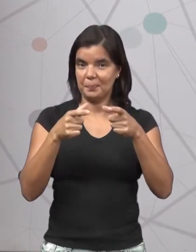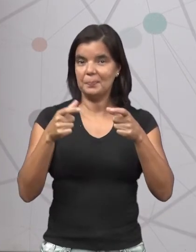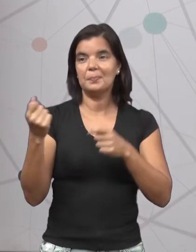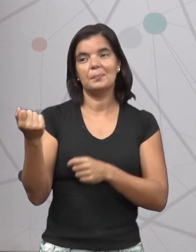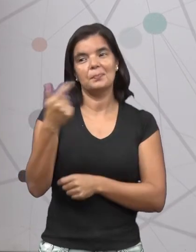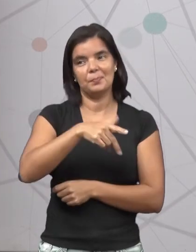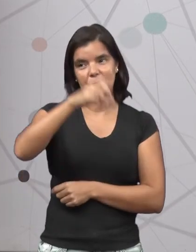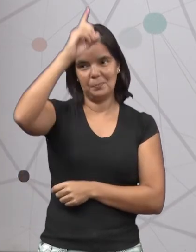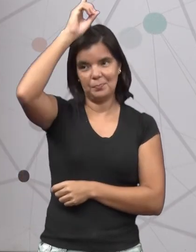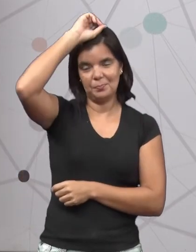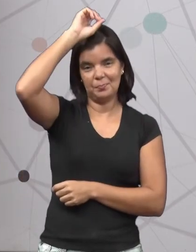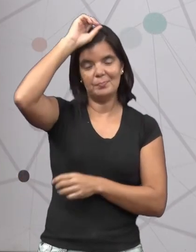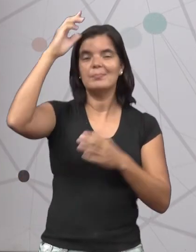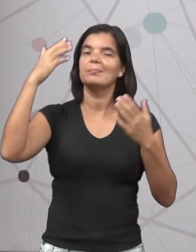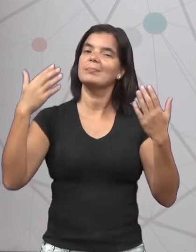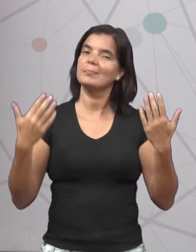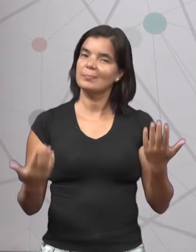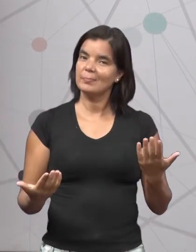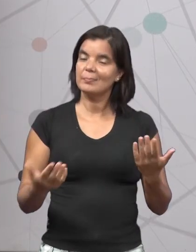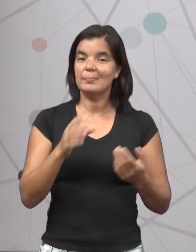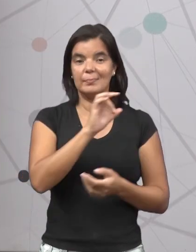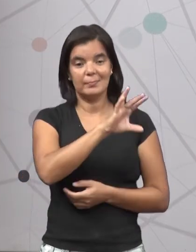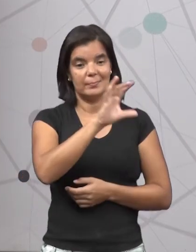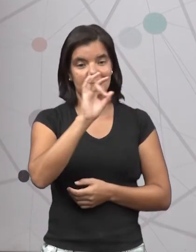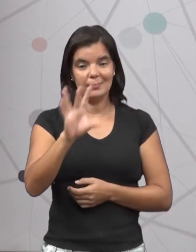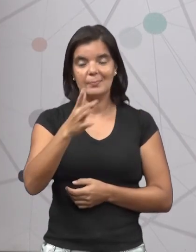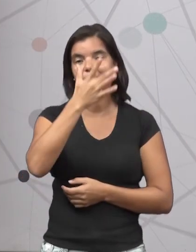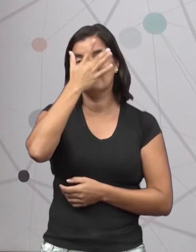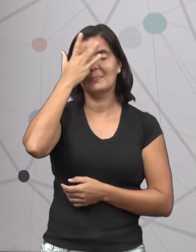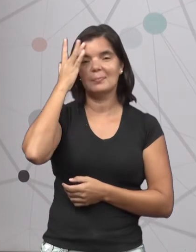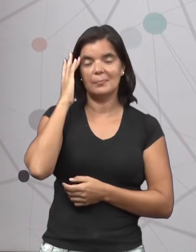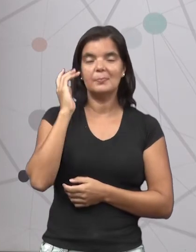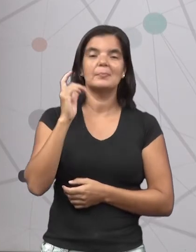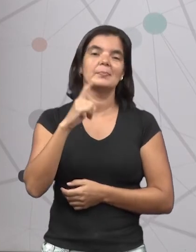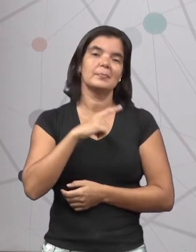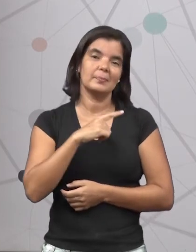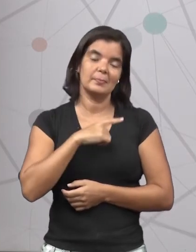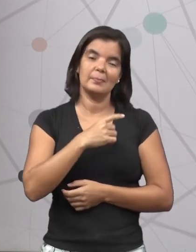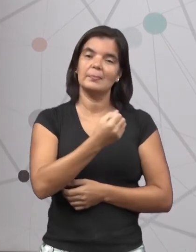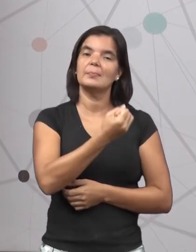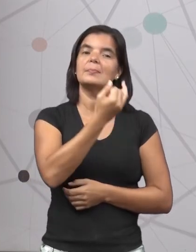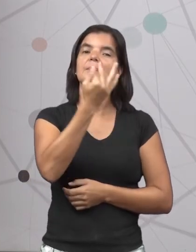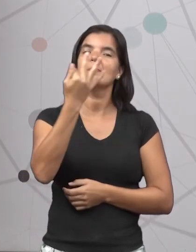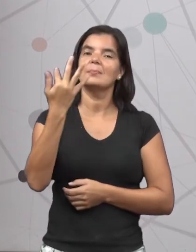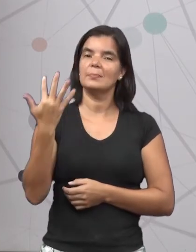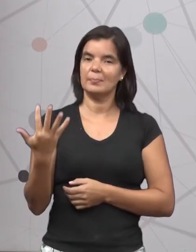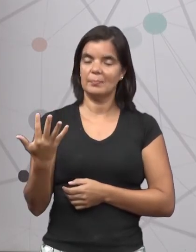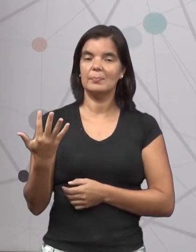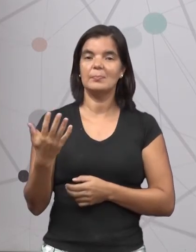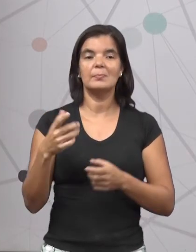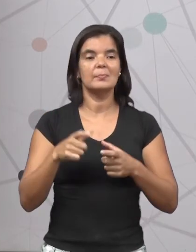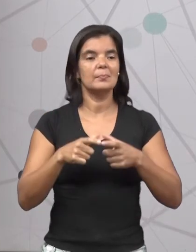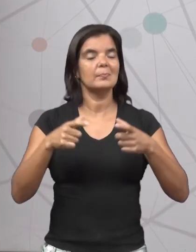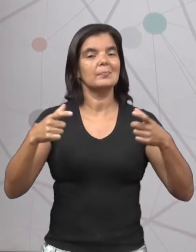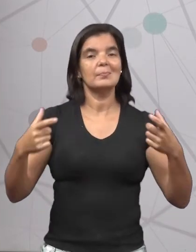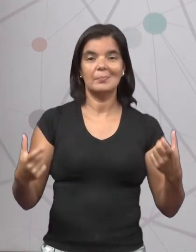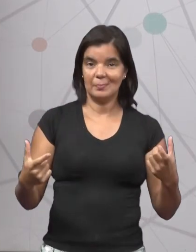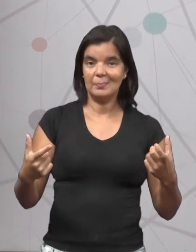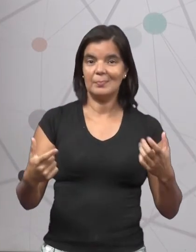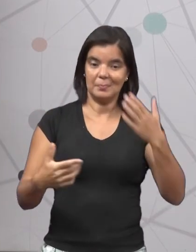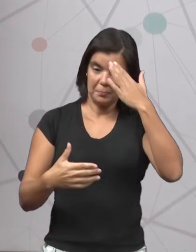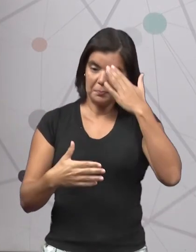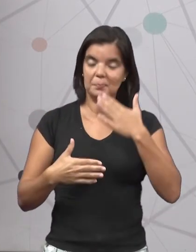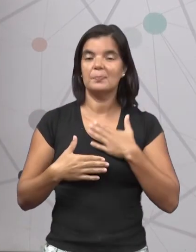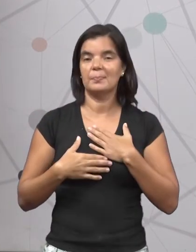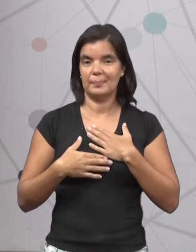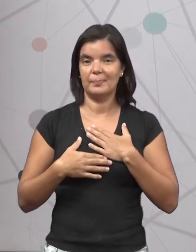um adulto. Então, cada pessoa tem uma quantidade, um tamanho das